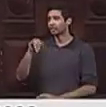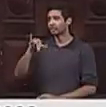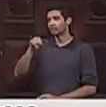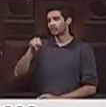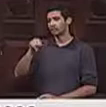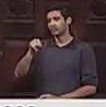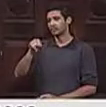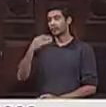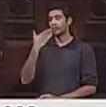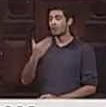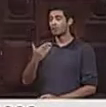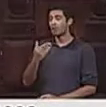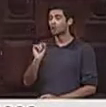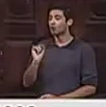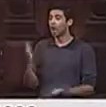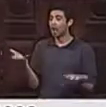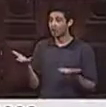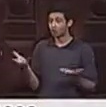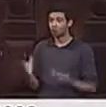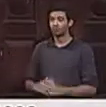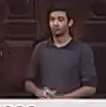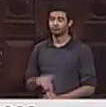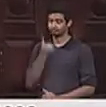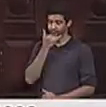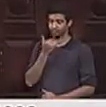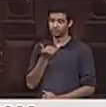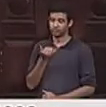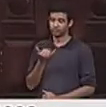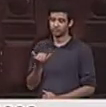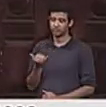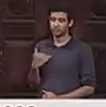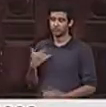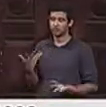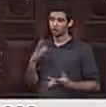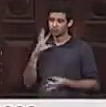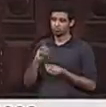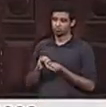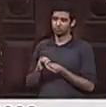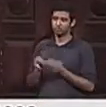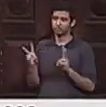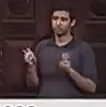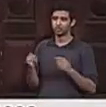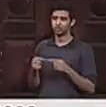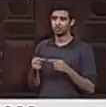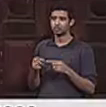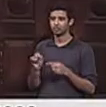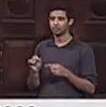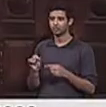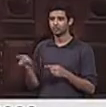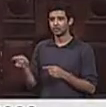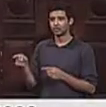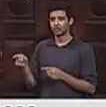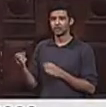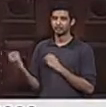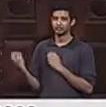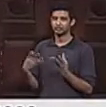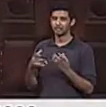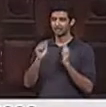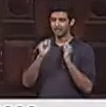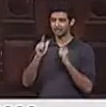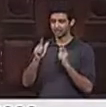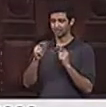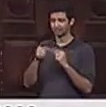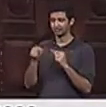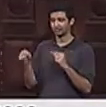Portanto, neste momento, este tema, e vou concluir, depende de uma decisão da Casa de